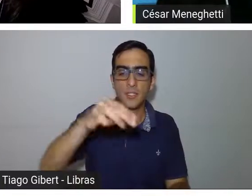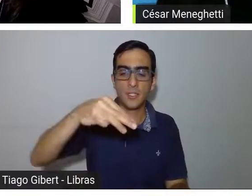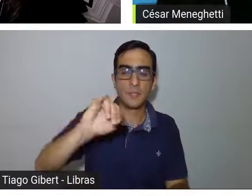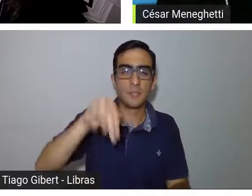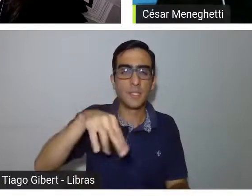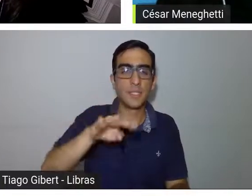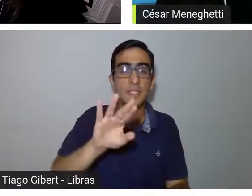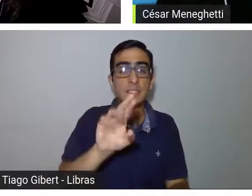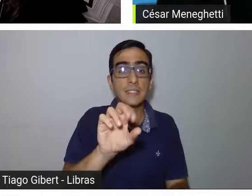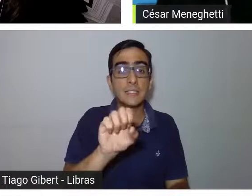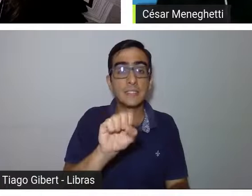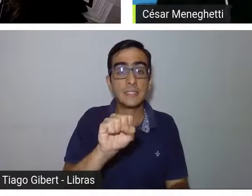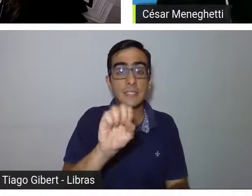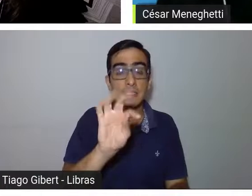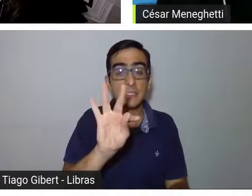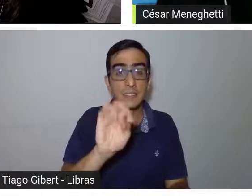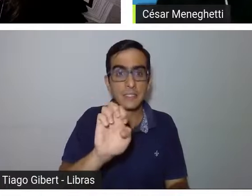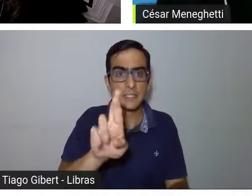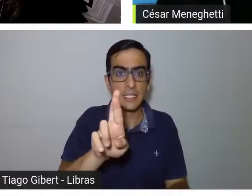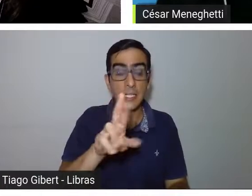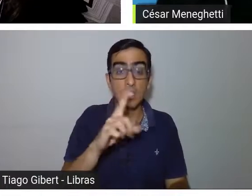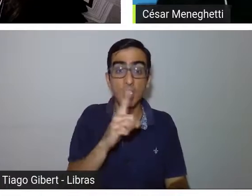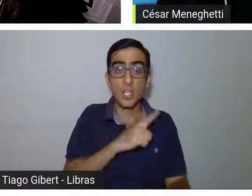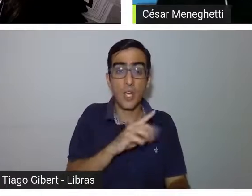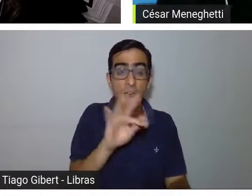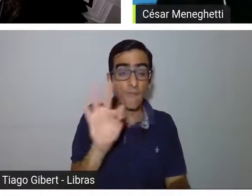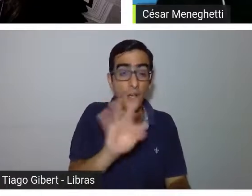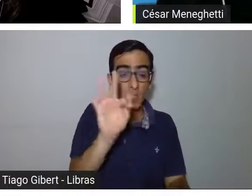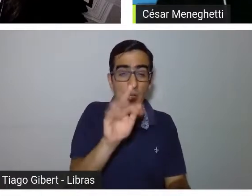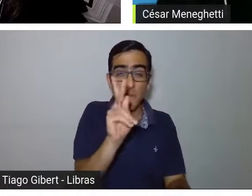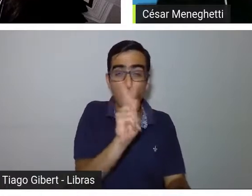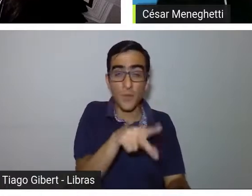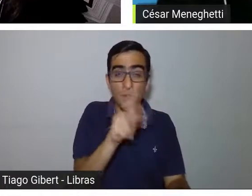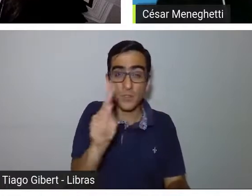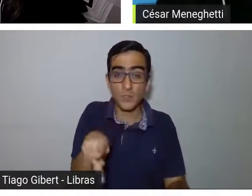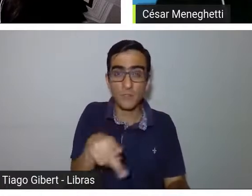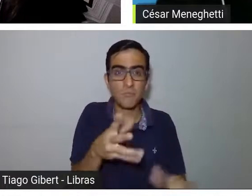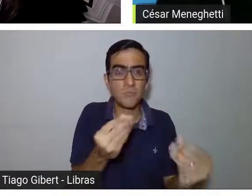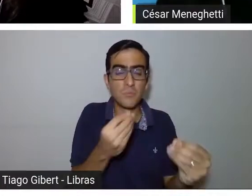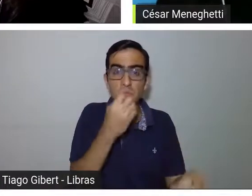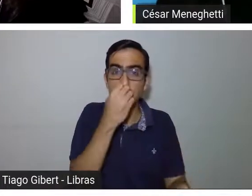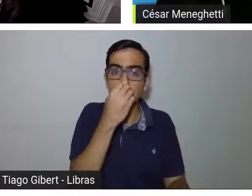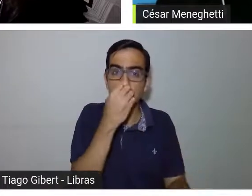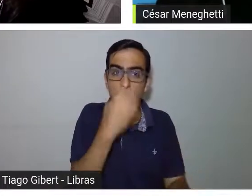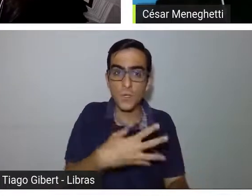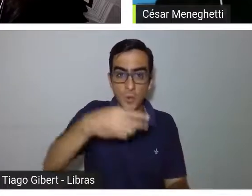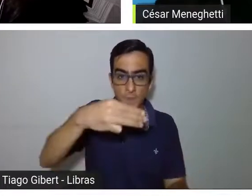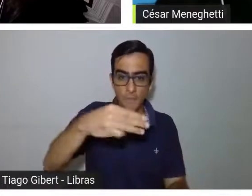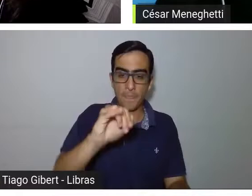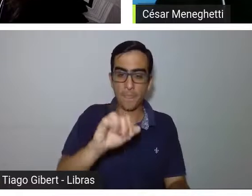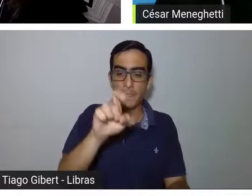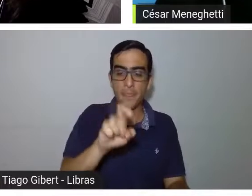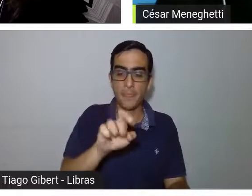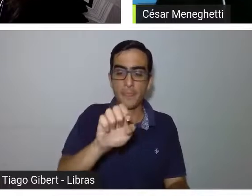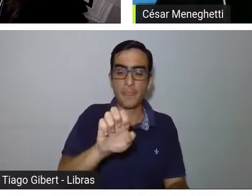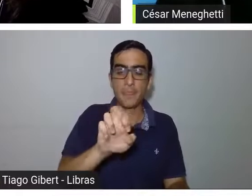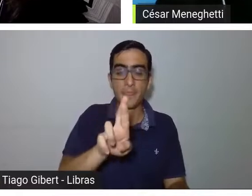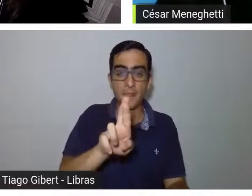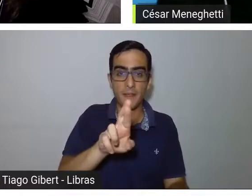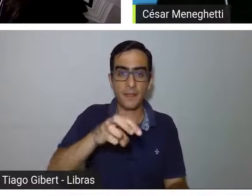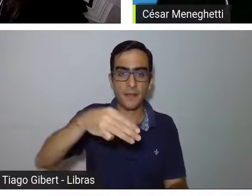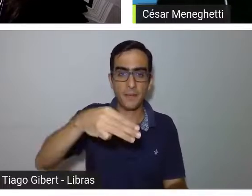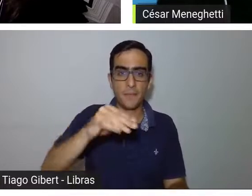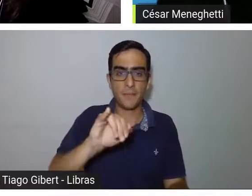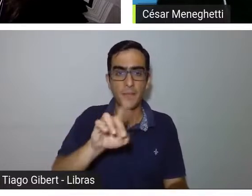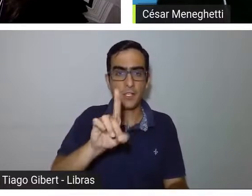Gallery. Eu tive professores incríveis, era um curso de Mixed Medias. Eu já tinha feito, a FAP era